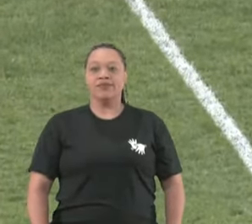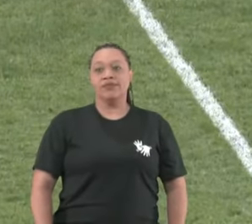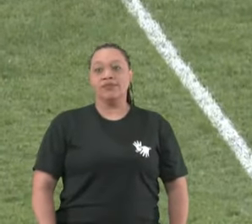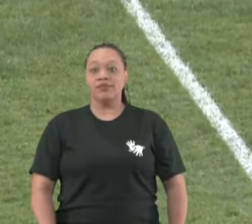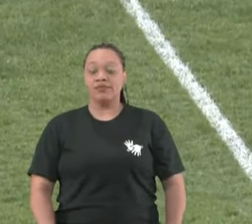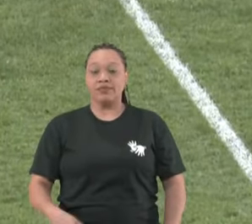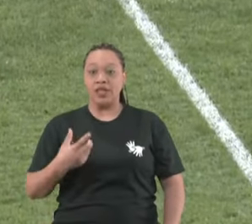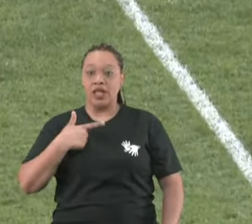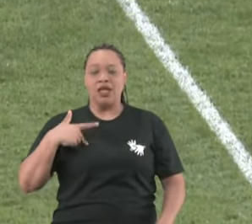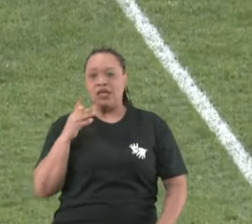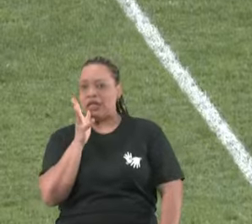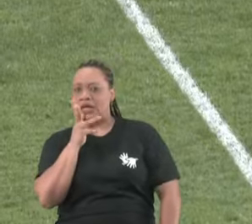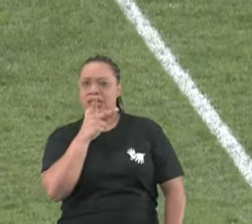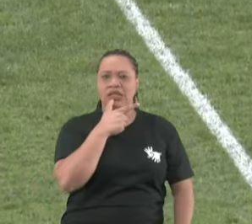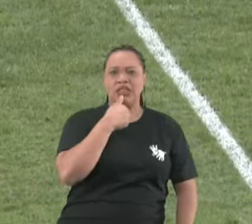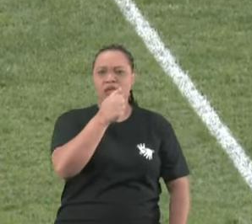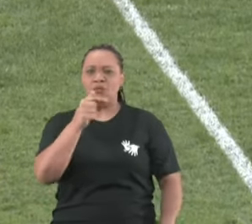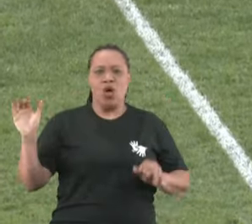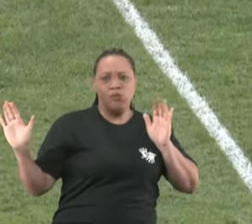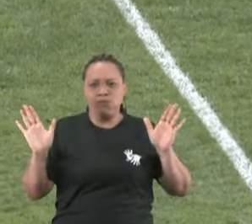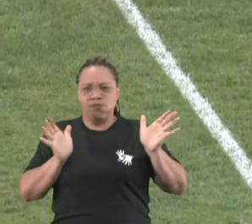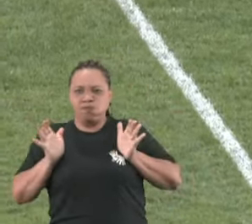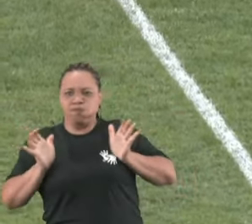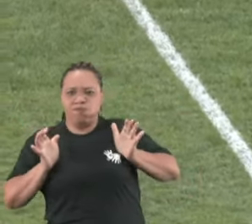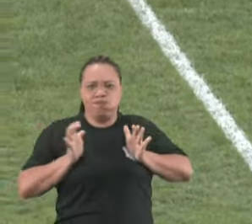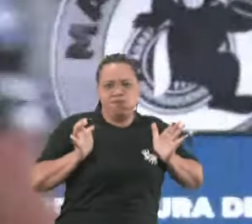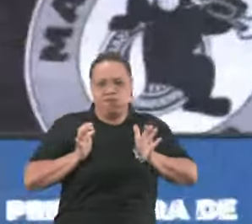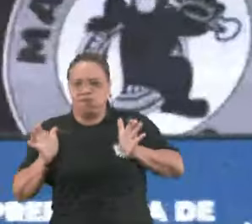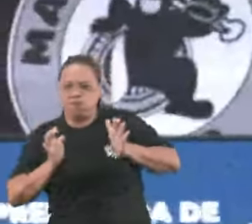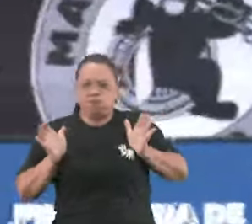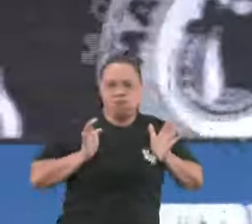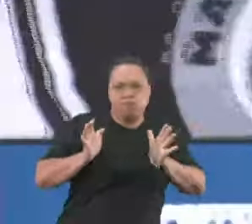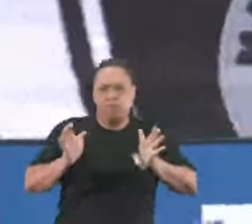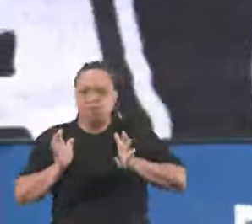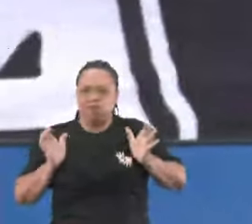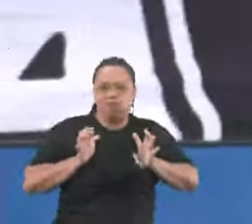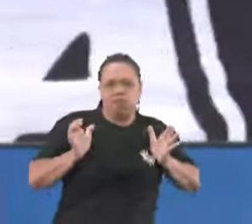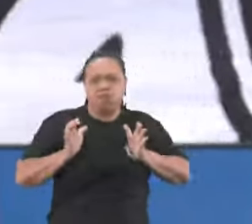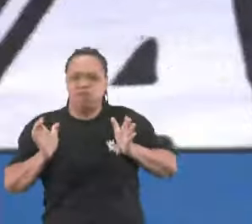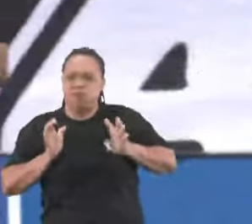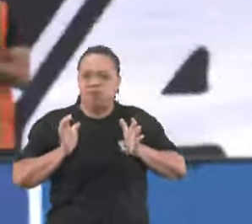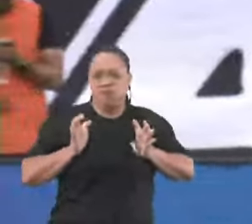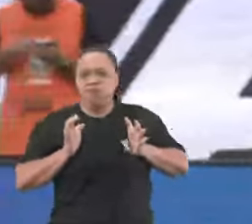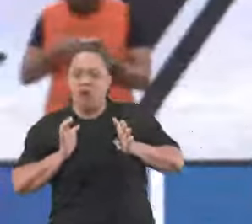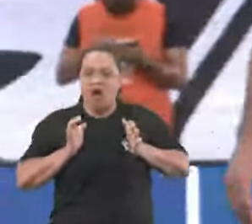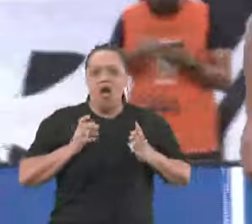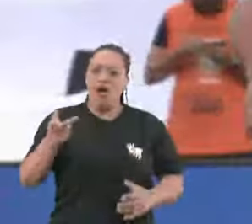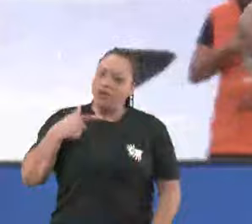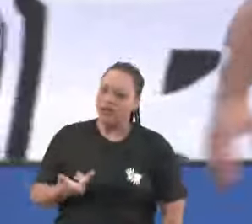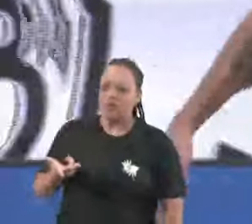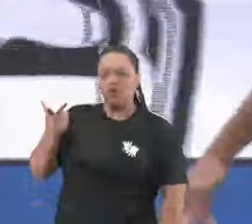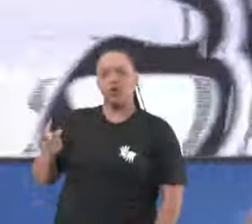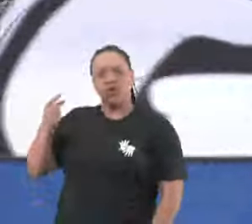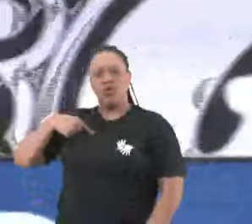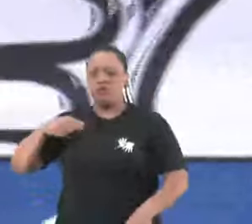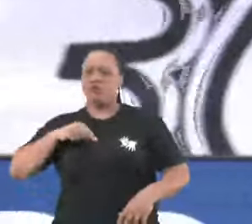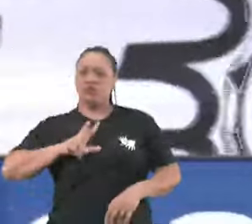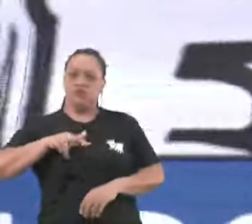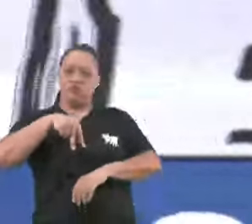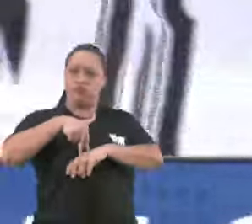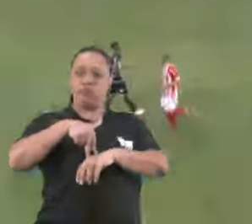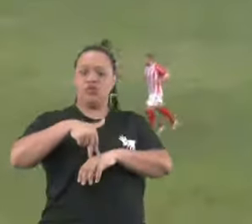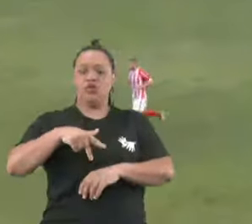Uma certa demora do Matheus Albino para fazer a cobrança. Olha a segunda! Do tiro de meta, você vê aí o